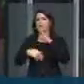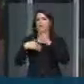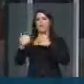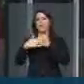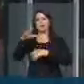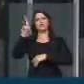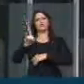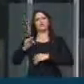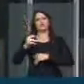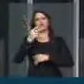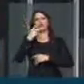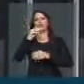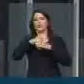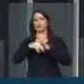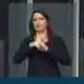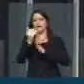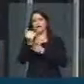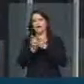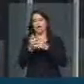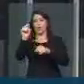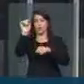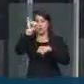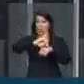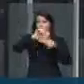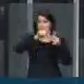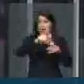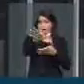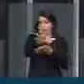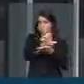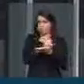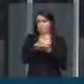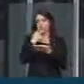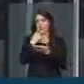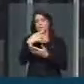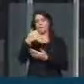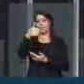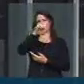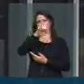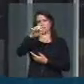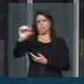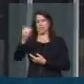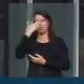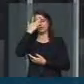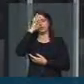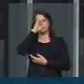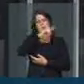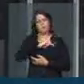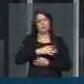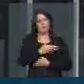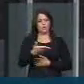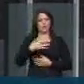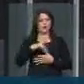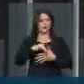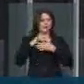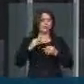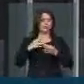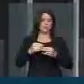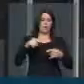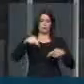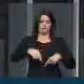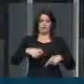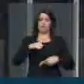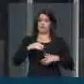a partir desse Escritório Central de Arrecadação. Em 1998, senhor presidente, senhores líderes, colegas deputados, aqui houve